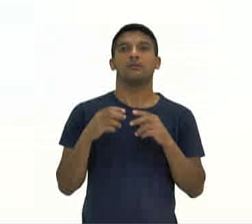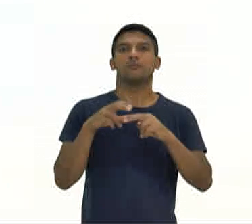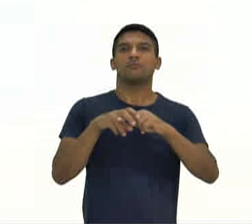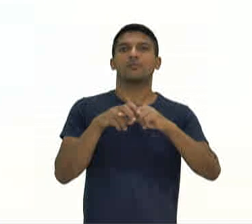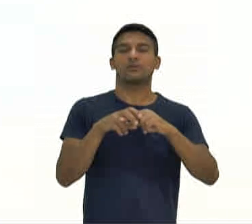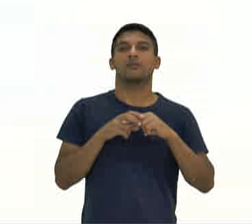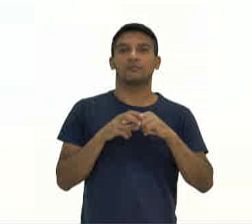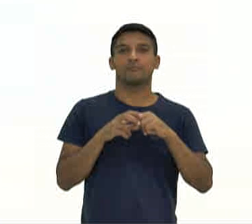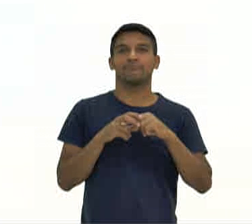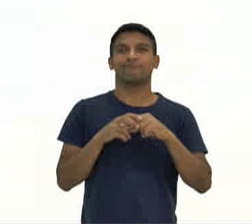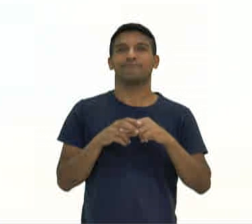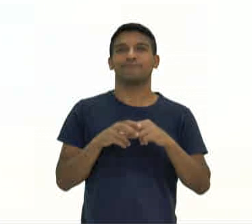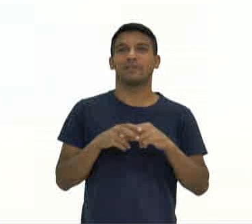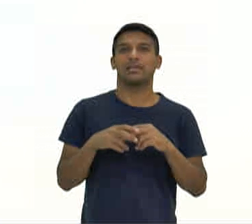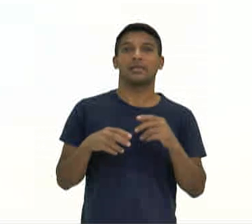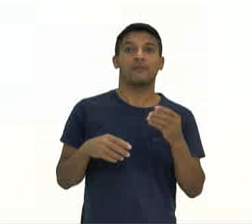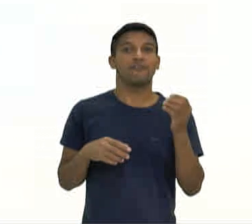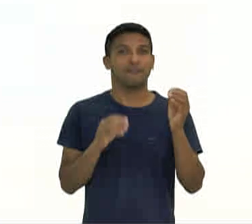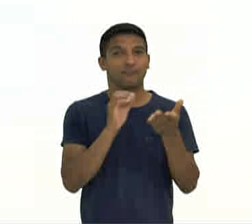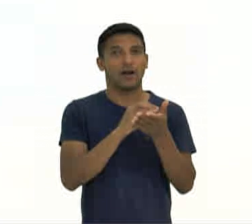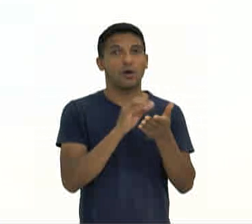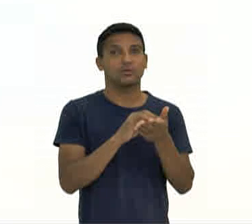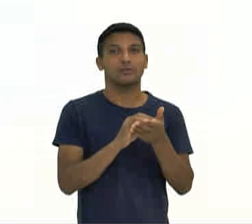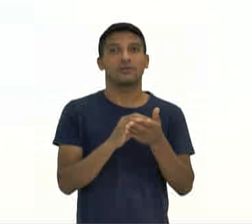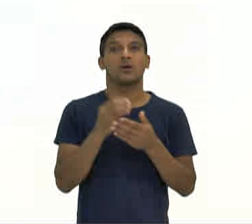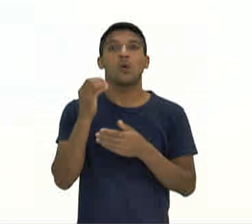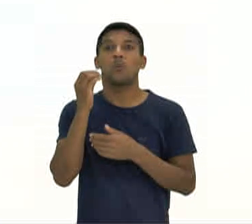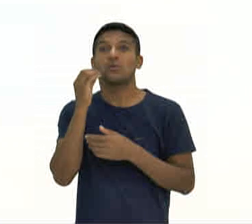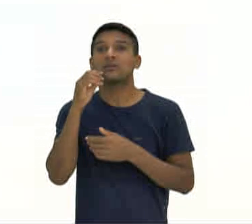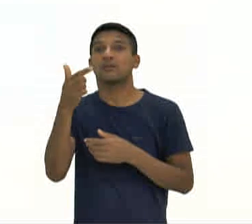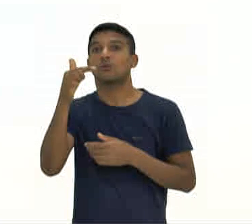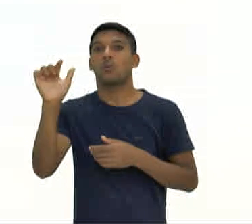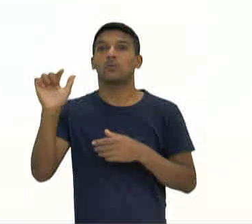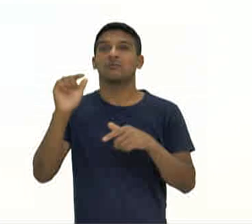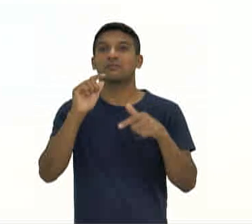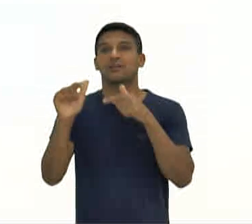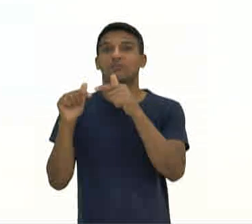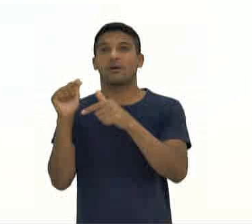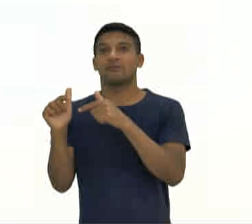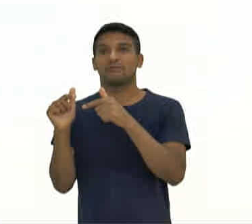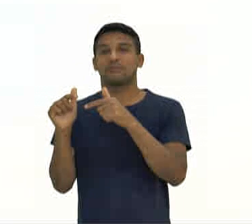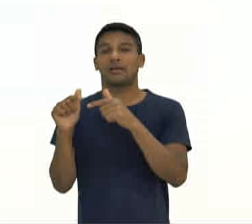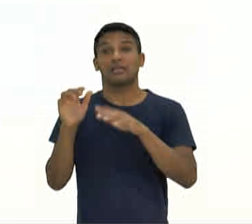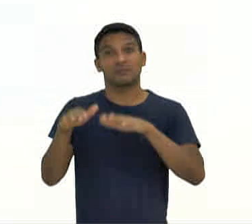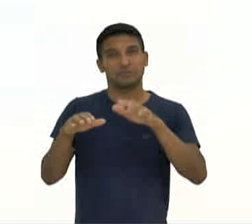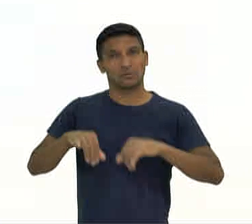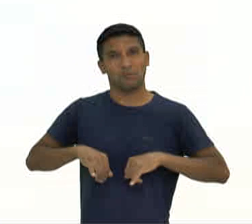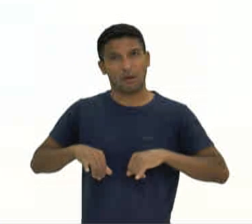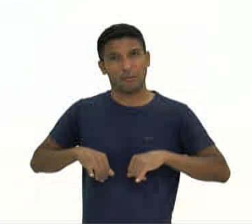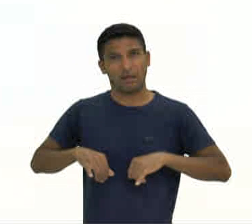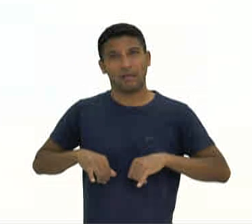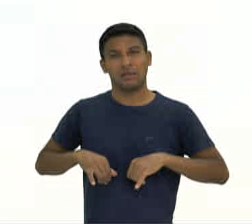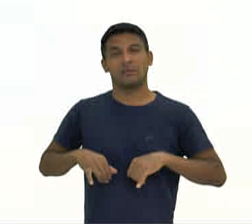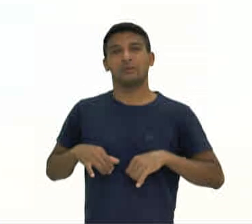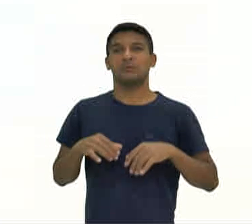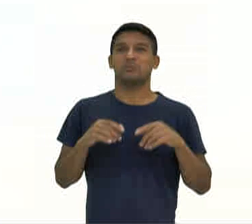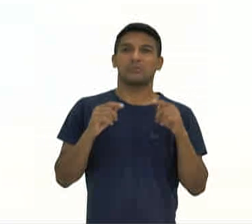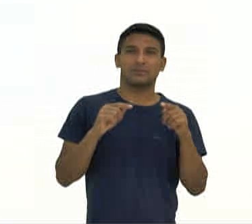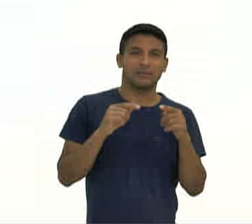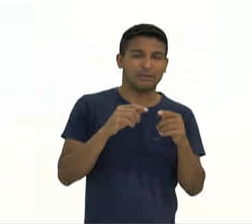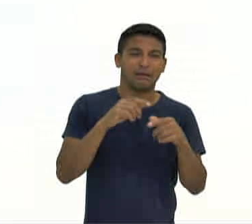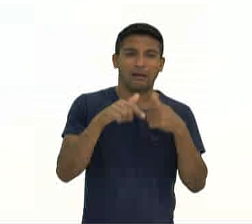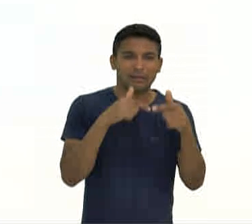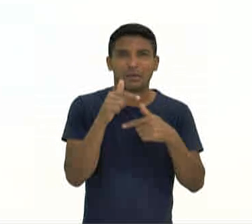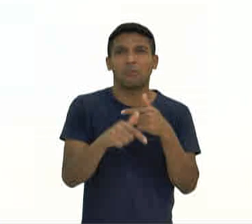até adoecimento. Só com autoconhecimento é possível fazer escolhas bem feitas. É a continuação da resposta, né? Eu mencionei pergunta, mas é